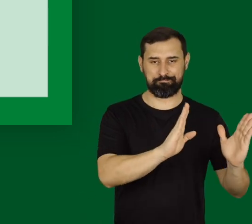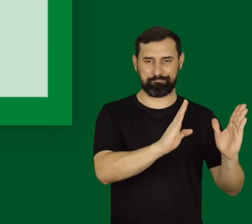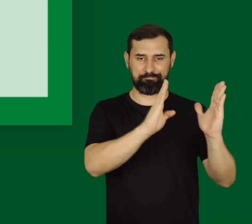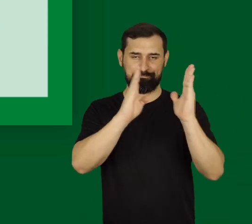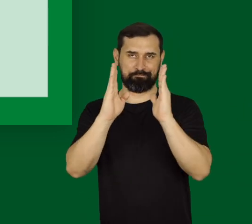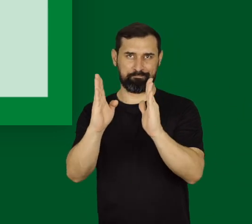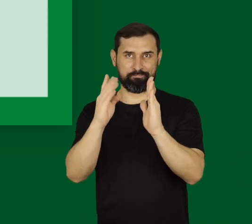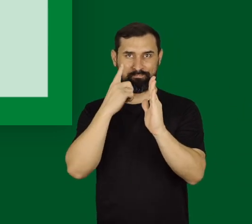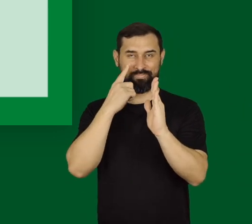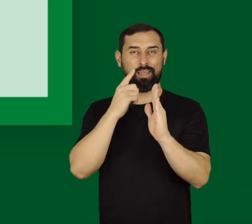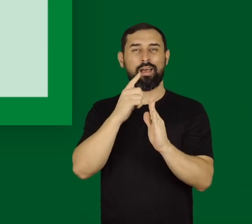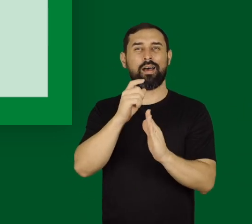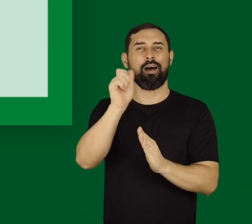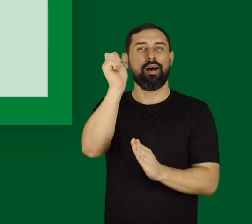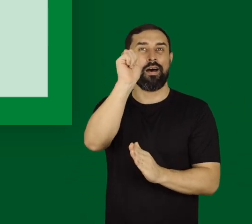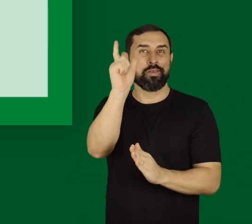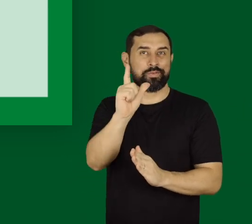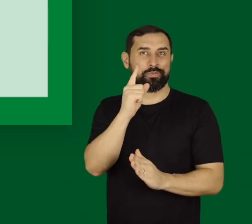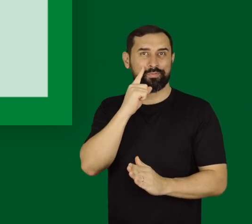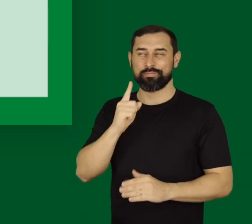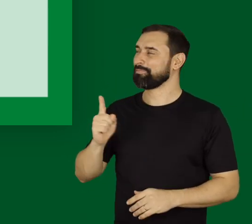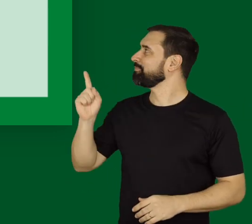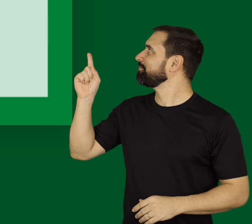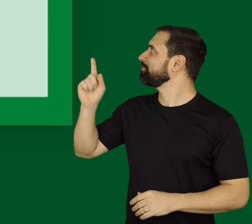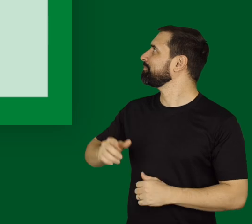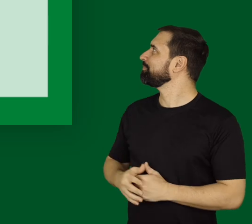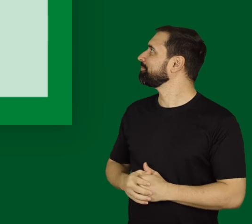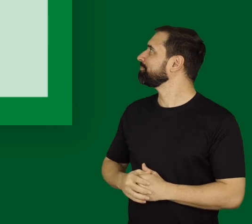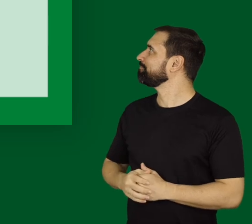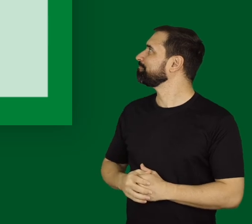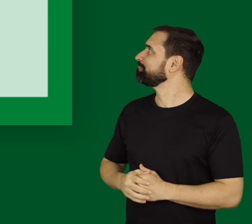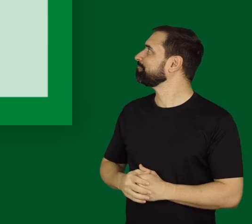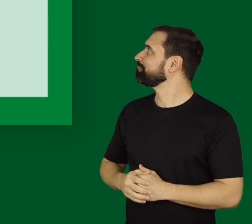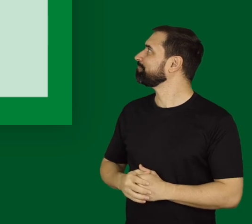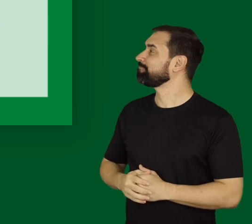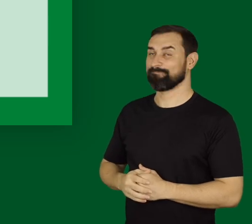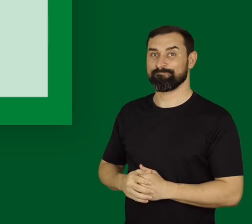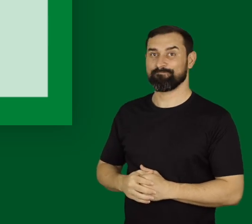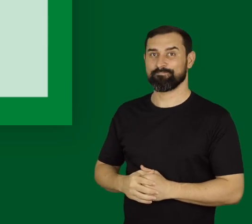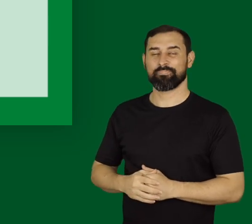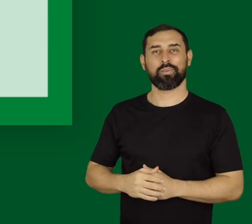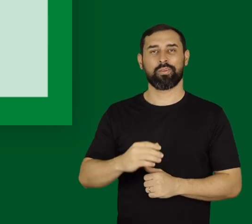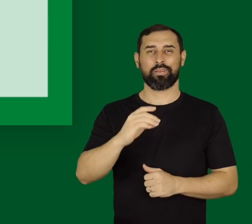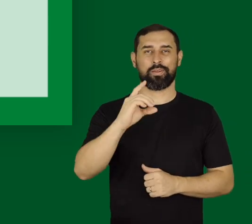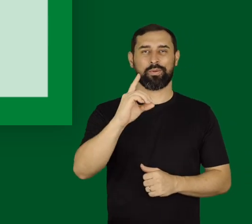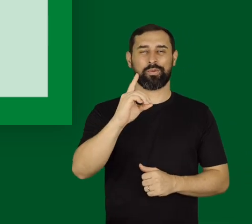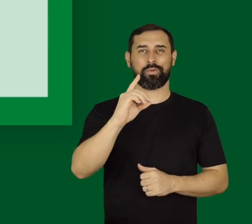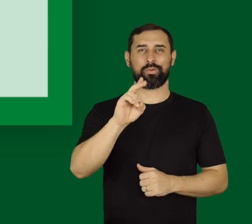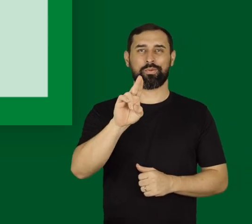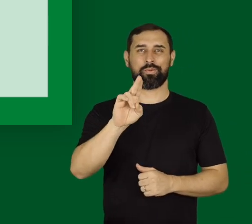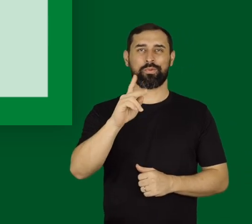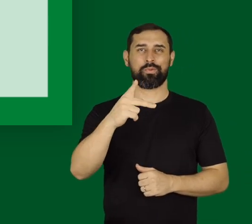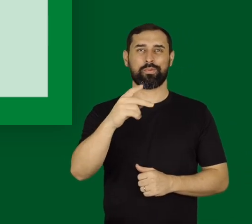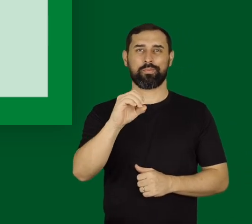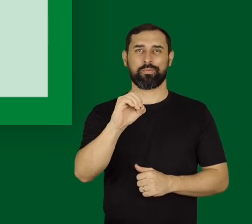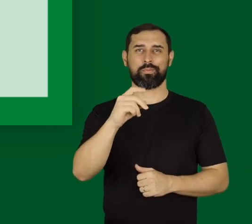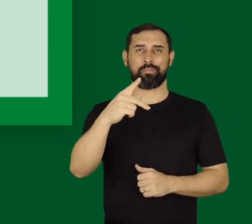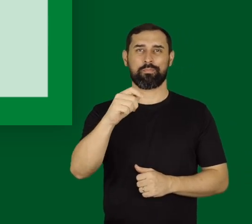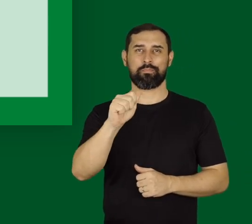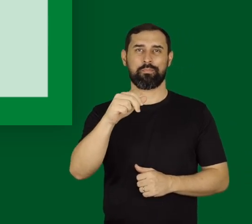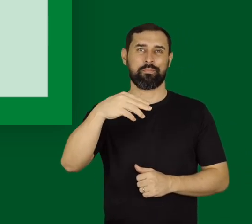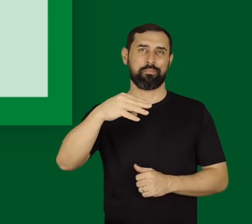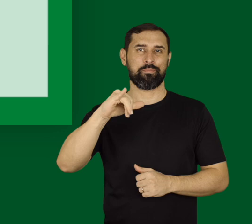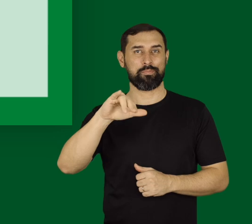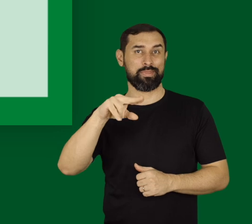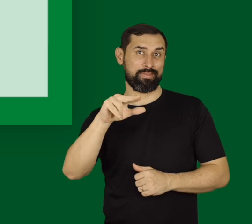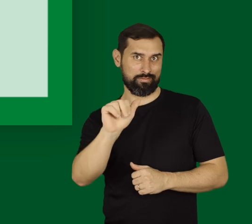perfusão periférica estão ruins, a droga de escolha vai ser a dobutamina. A dopa e a adrenalina também podem ter esses